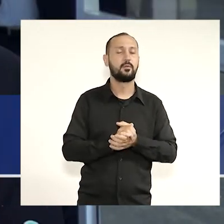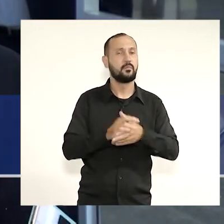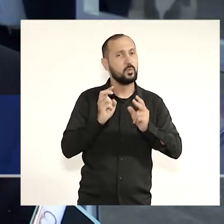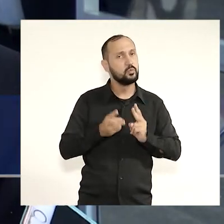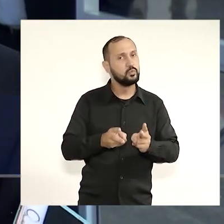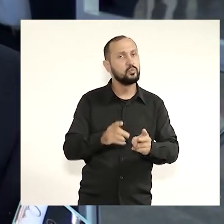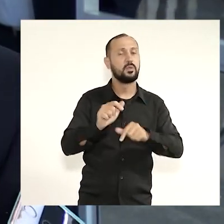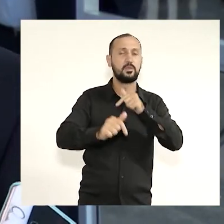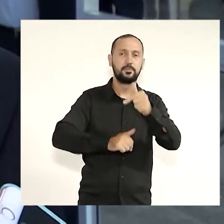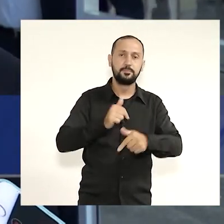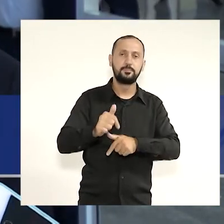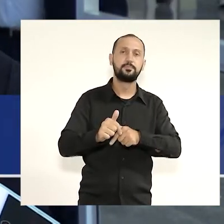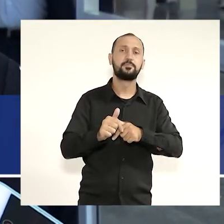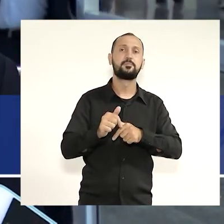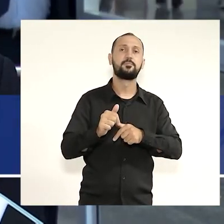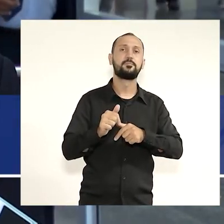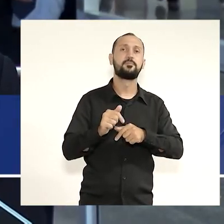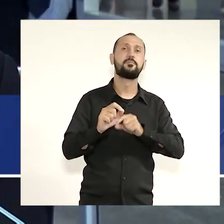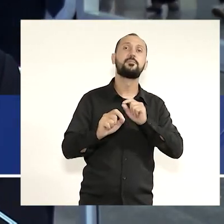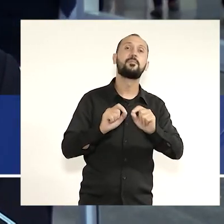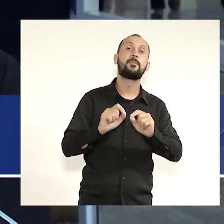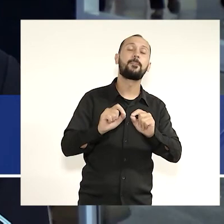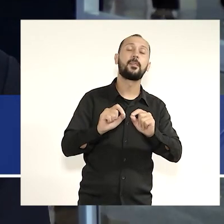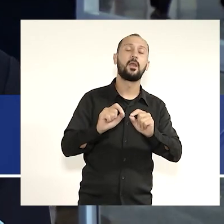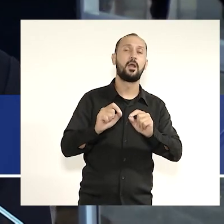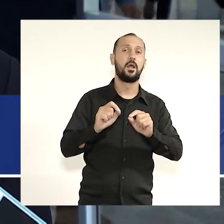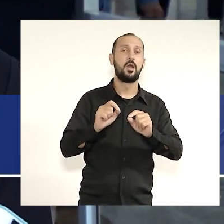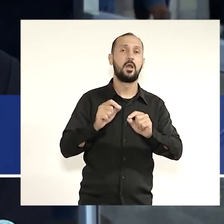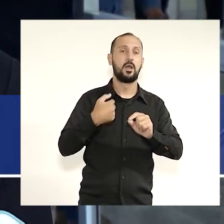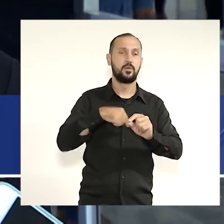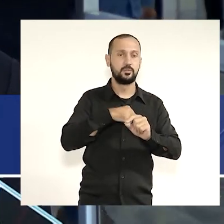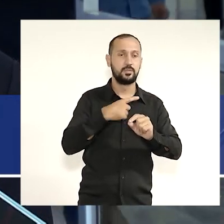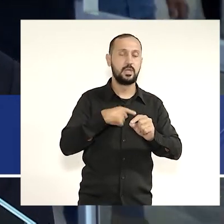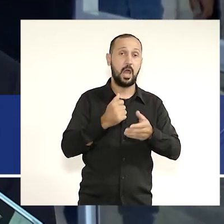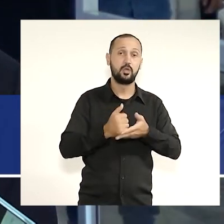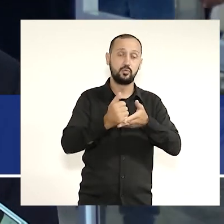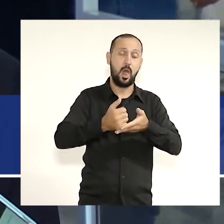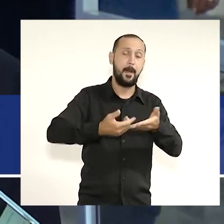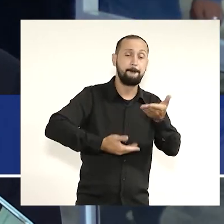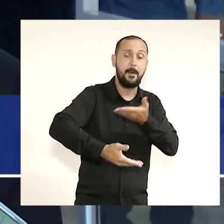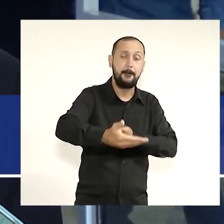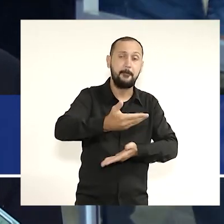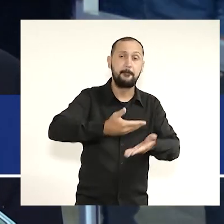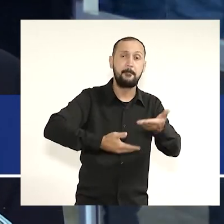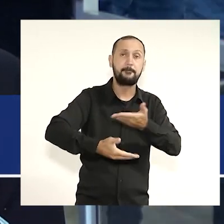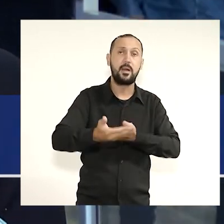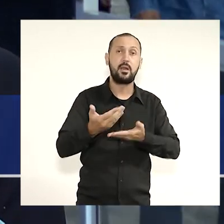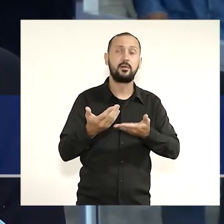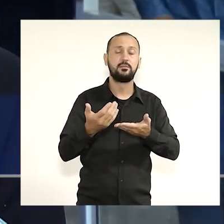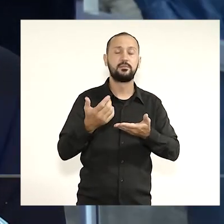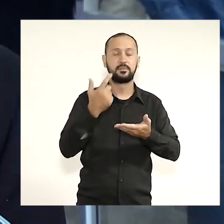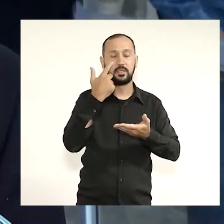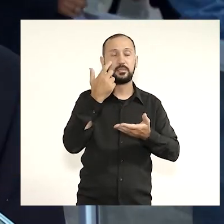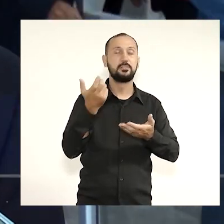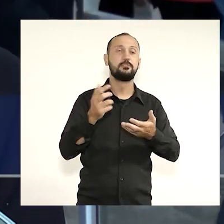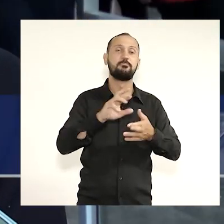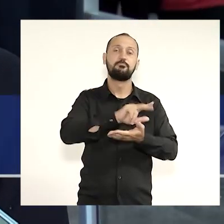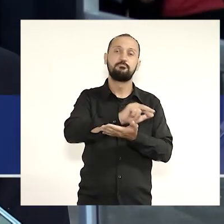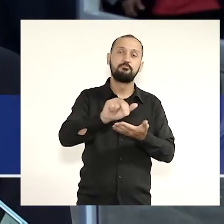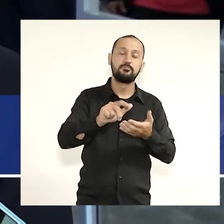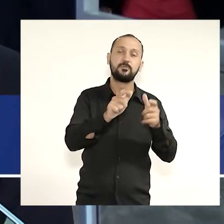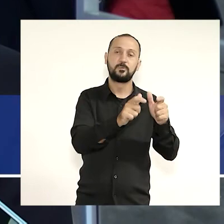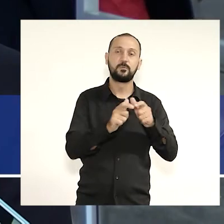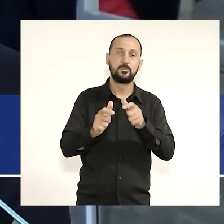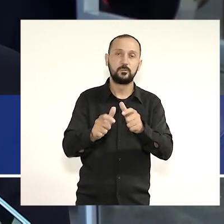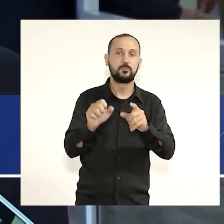Vamos continuar trabalhando para que sejamos aqui o interlocutor dos anseios dos